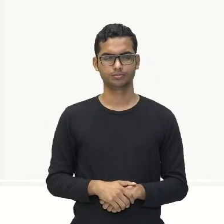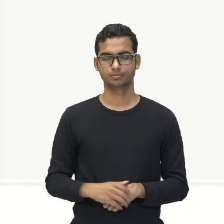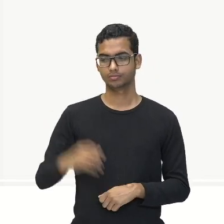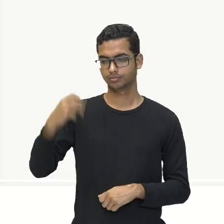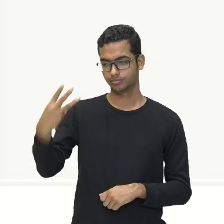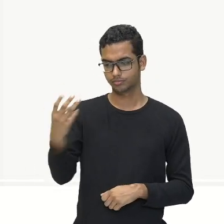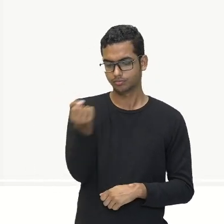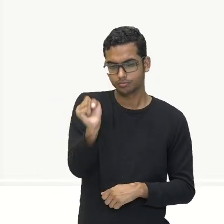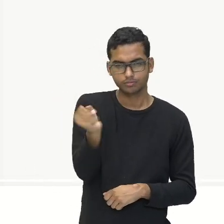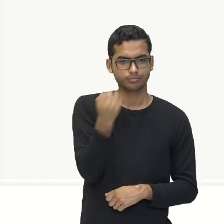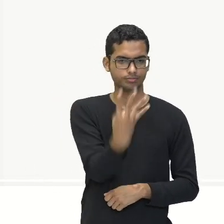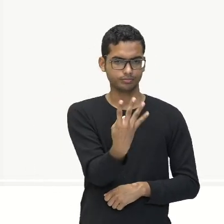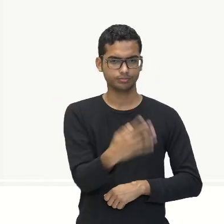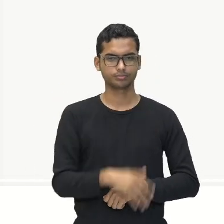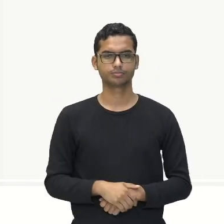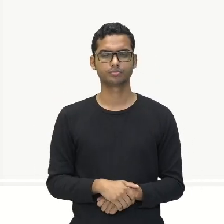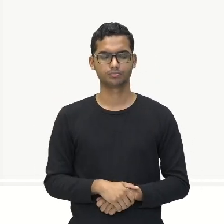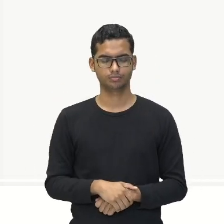384.